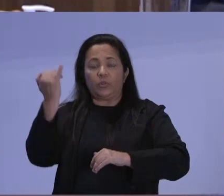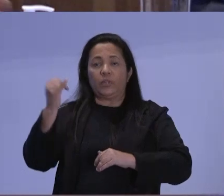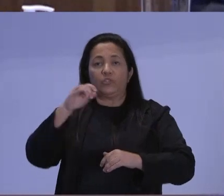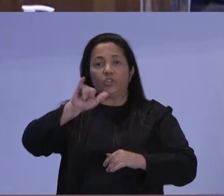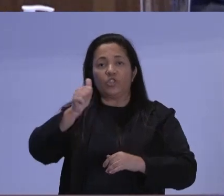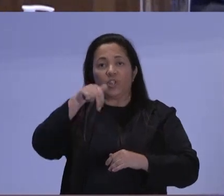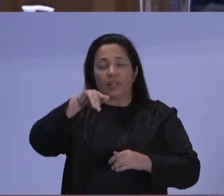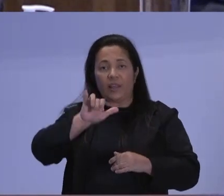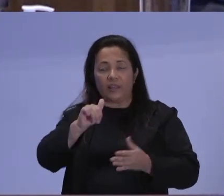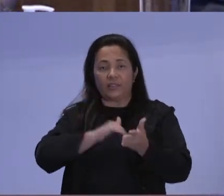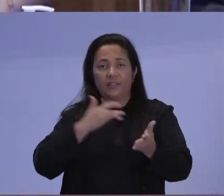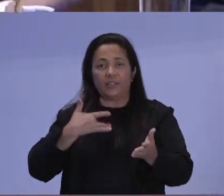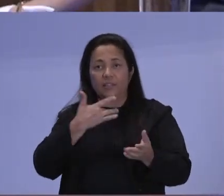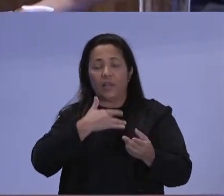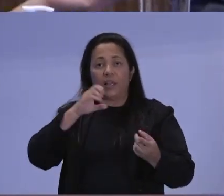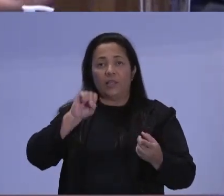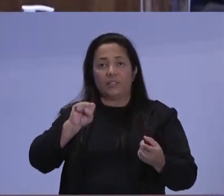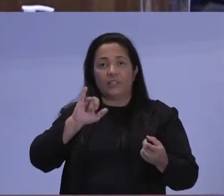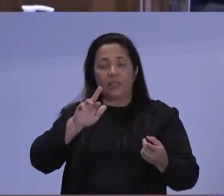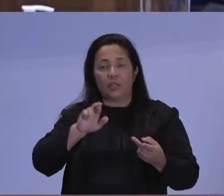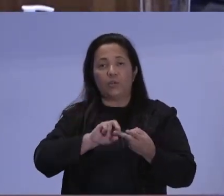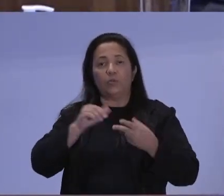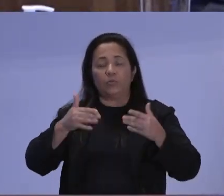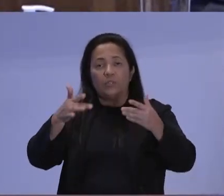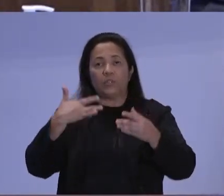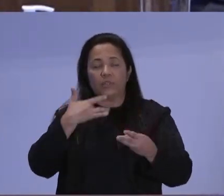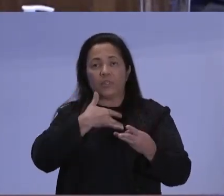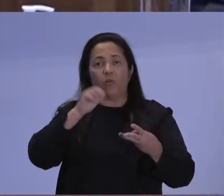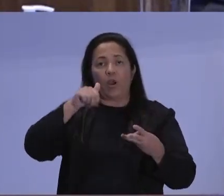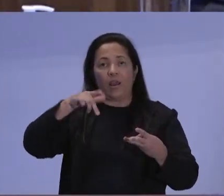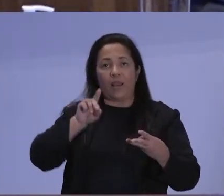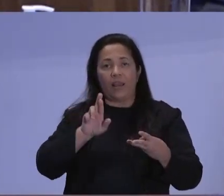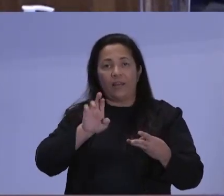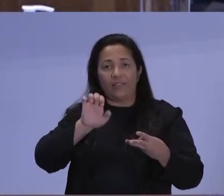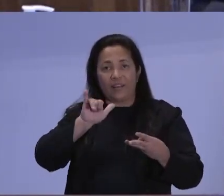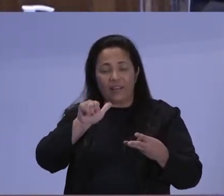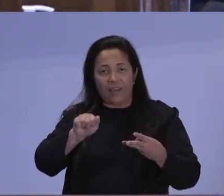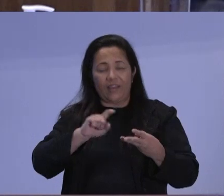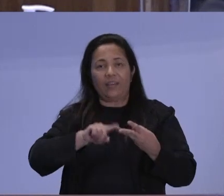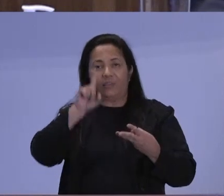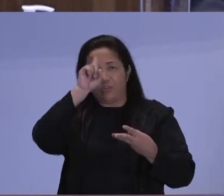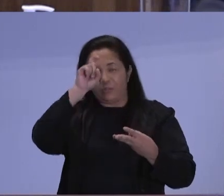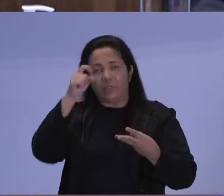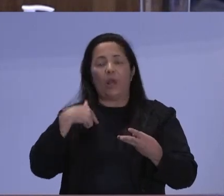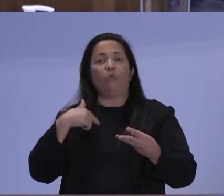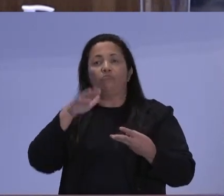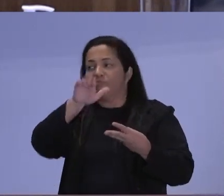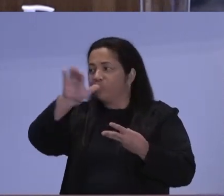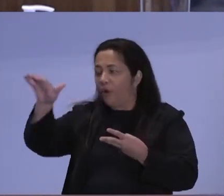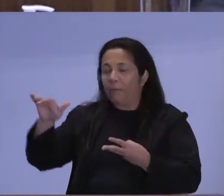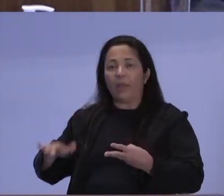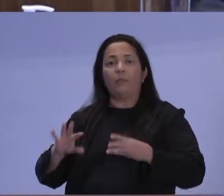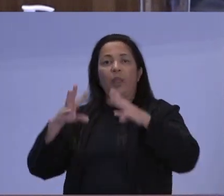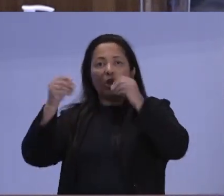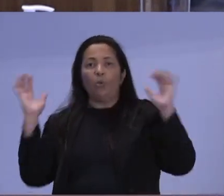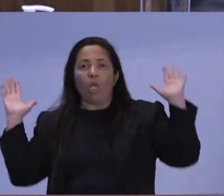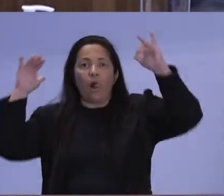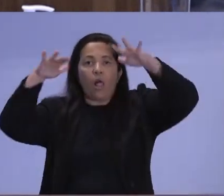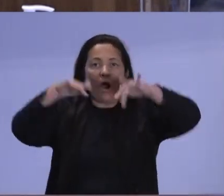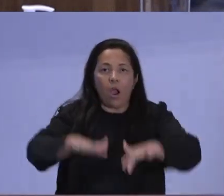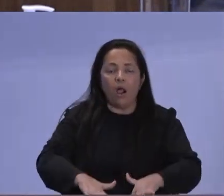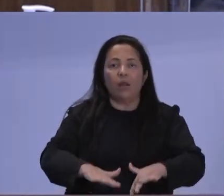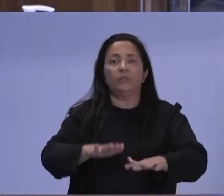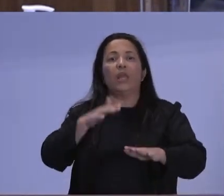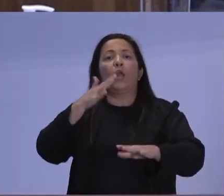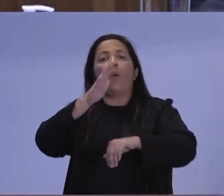Saúde, o Ciro, do Ministério, a Andréia, que é do HUB. Então, para todo mundo ter esse momento de fala, de visibilidade, para a gente,